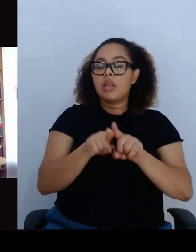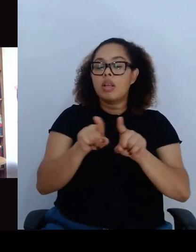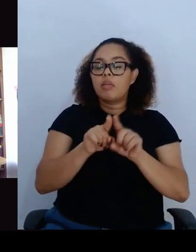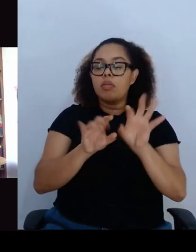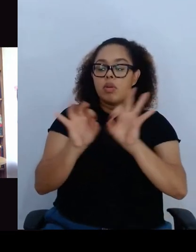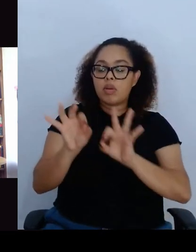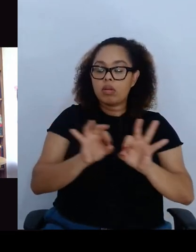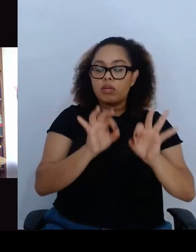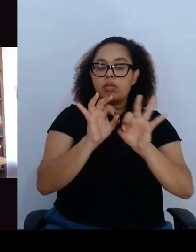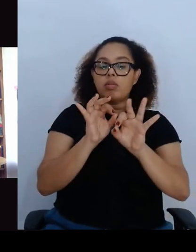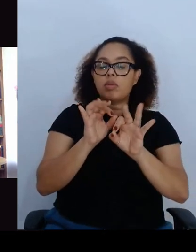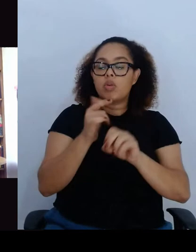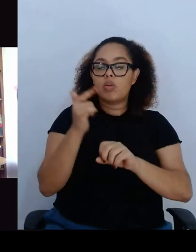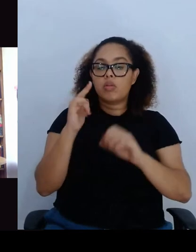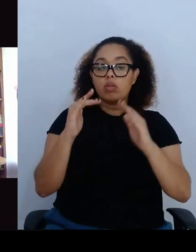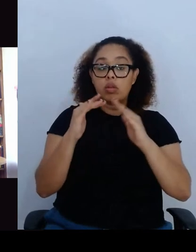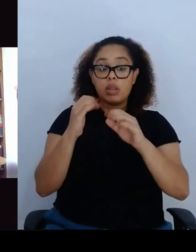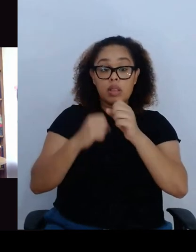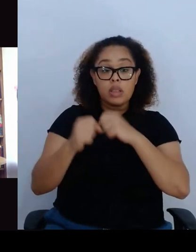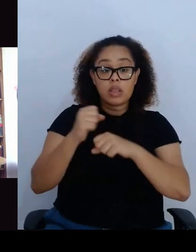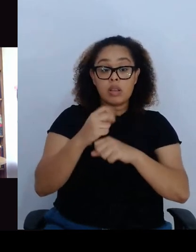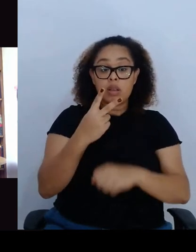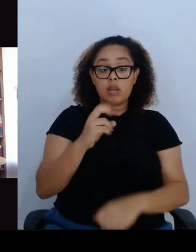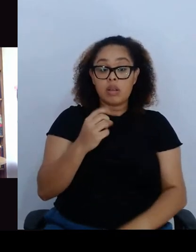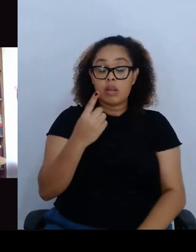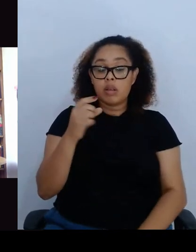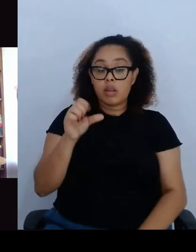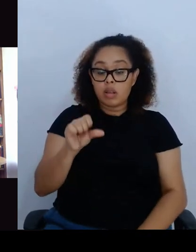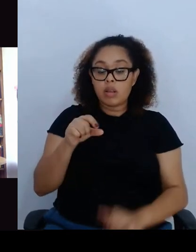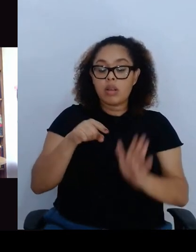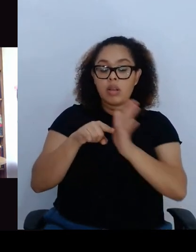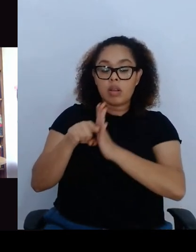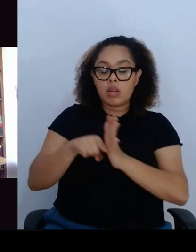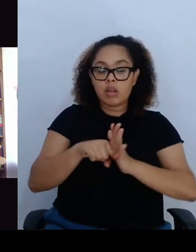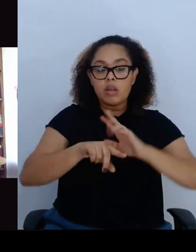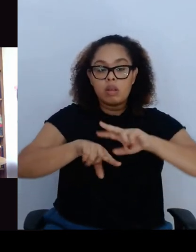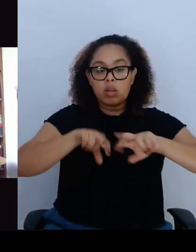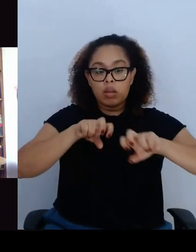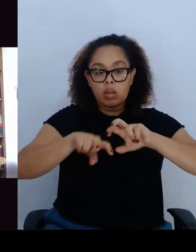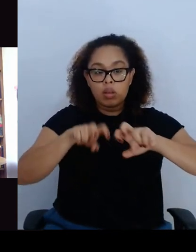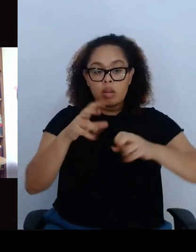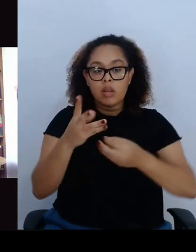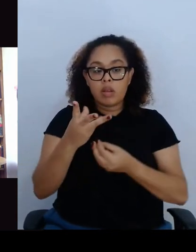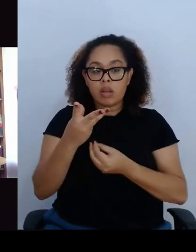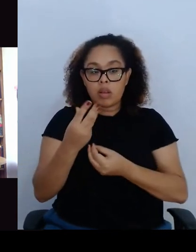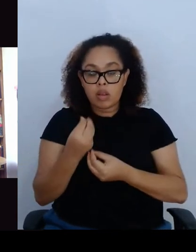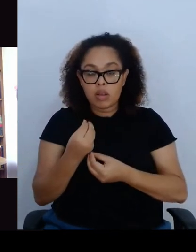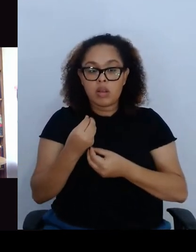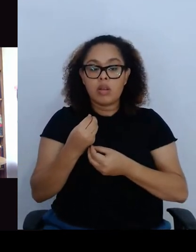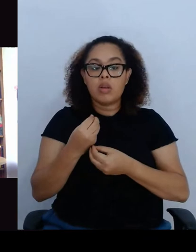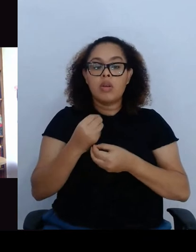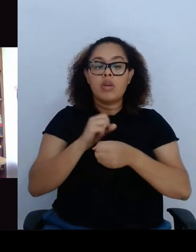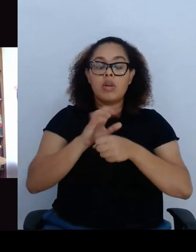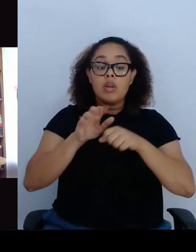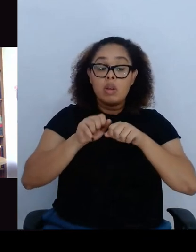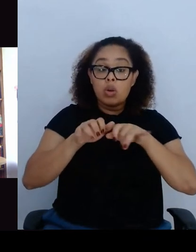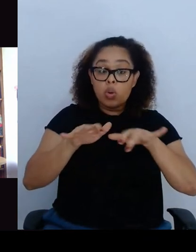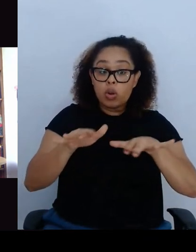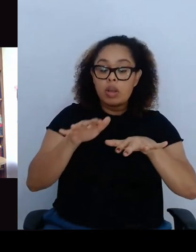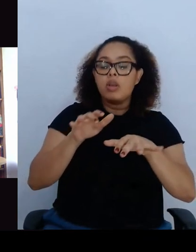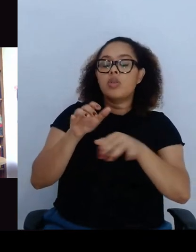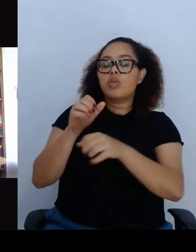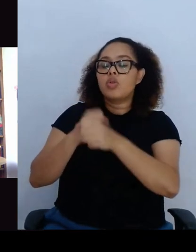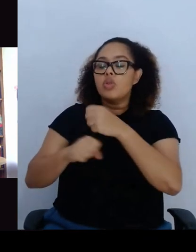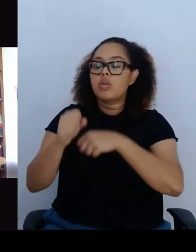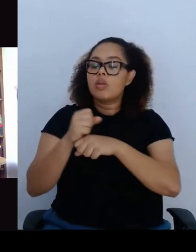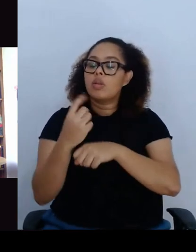desenvolve um projeto de pesquisa que trata de histórias transnacionais de arte cuia britânica entre os anos de